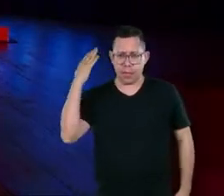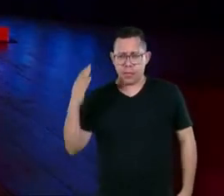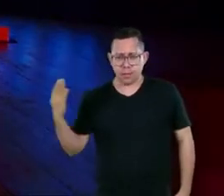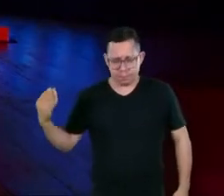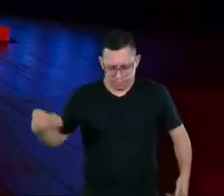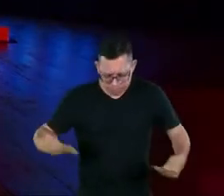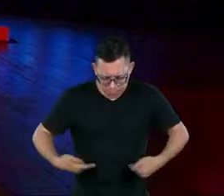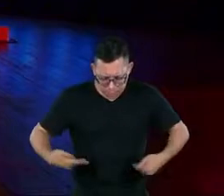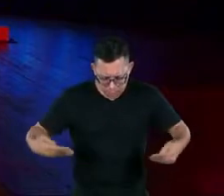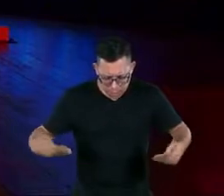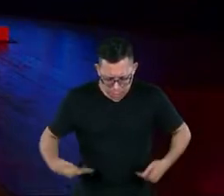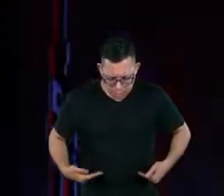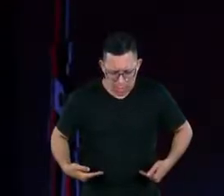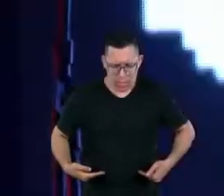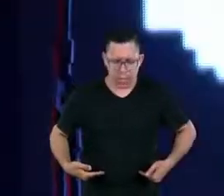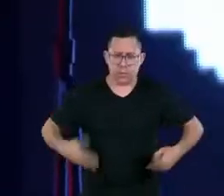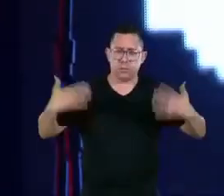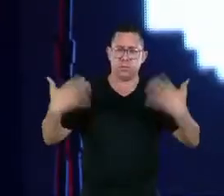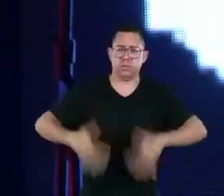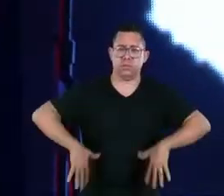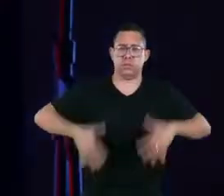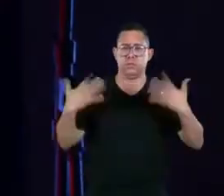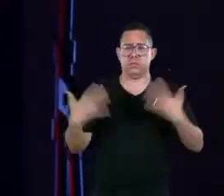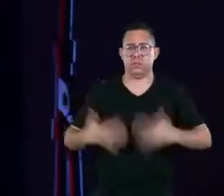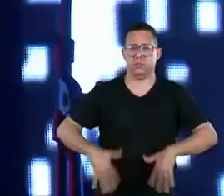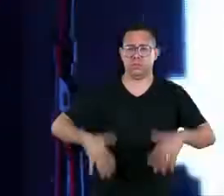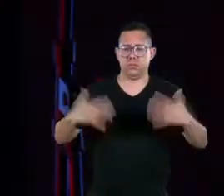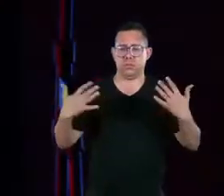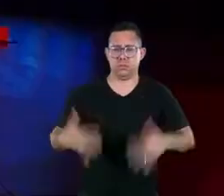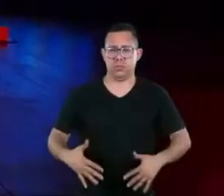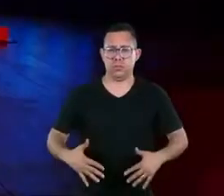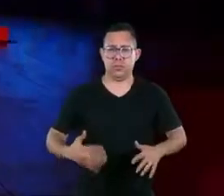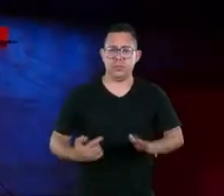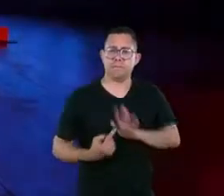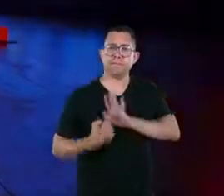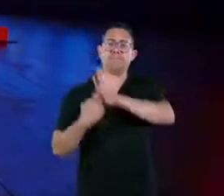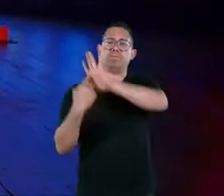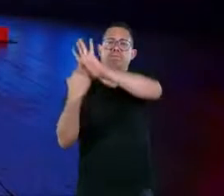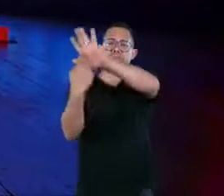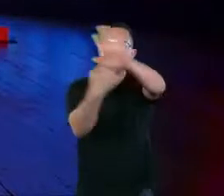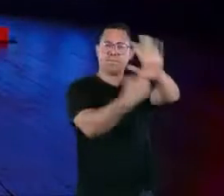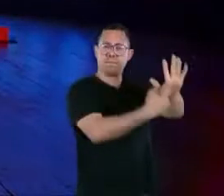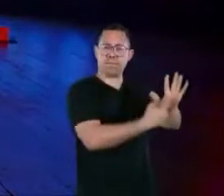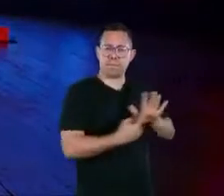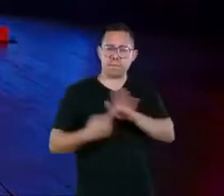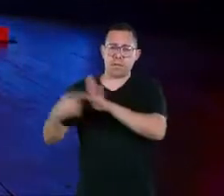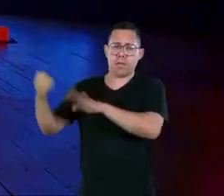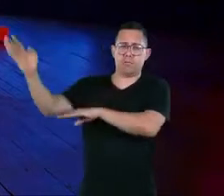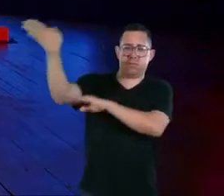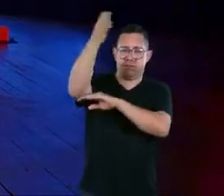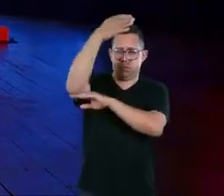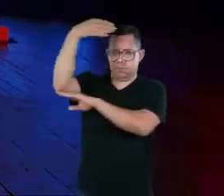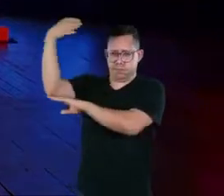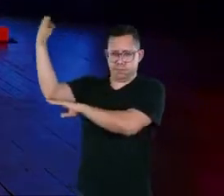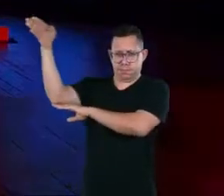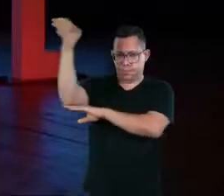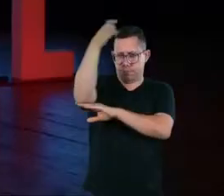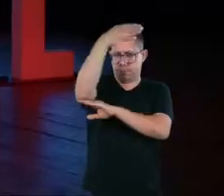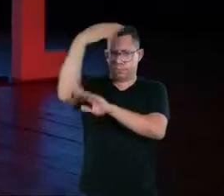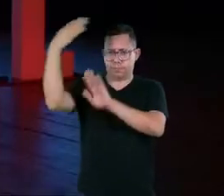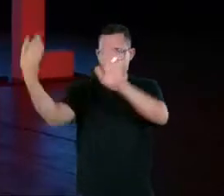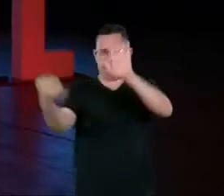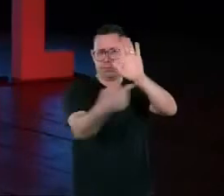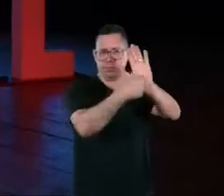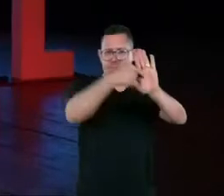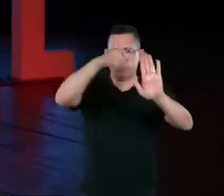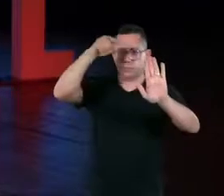na minha fábula. Um grande boi está na minha lavoura de versos, minha bandeira, minha metáfora. Um